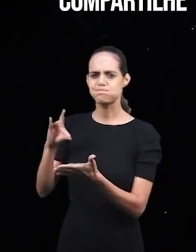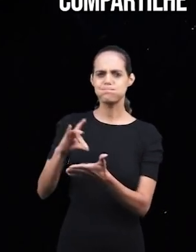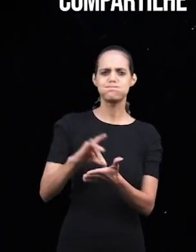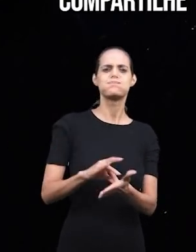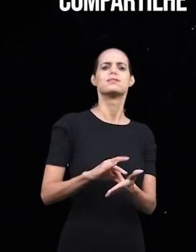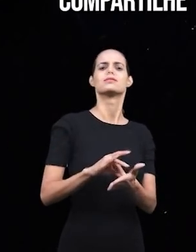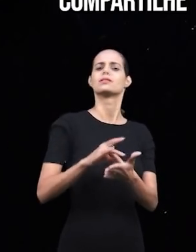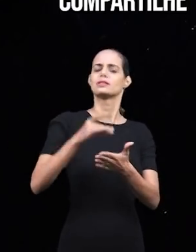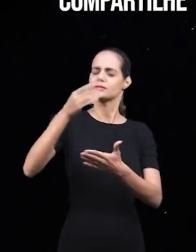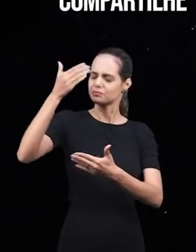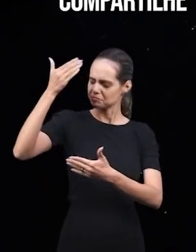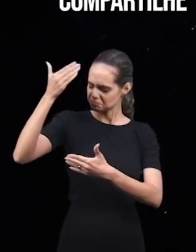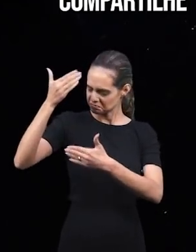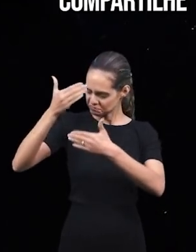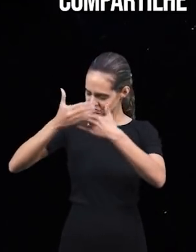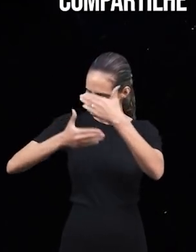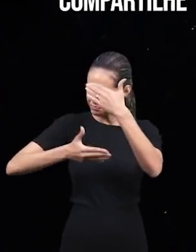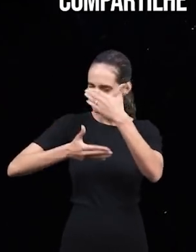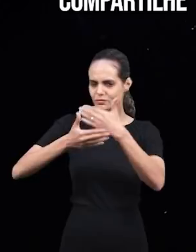Entre